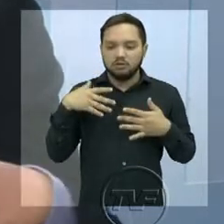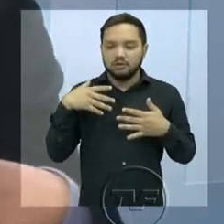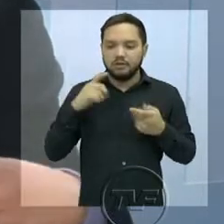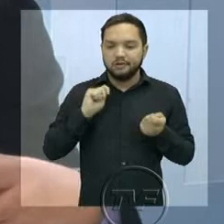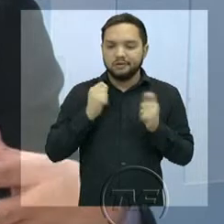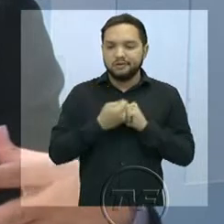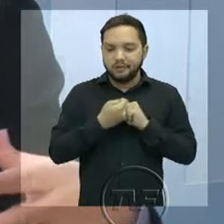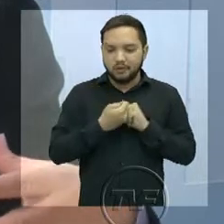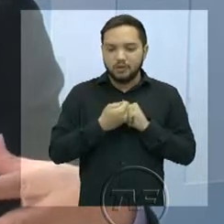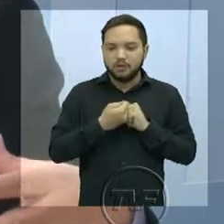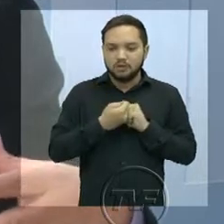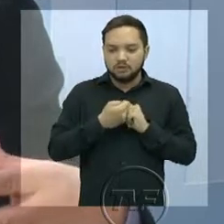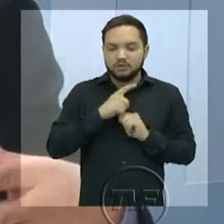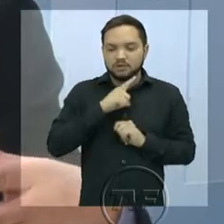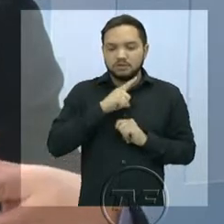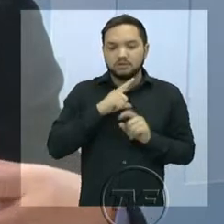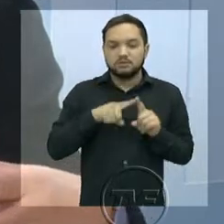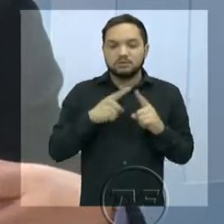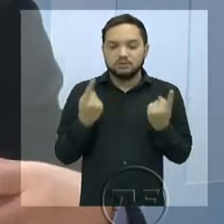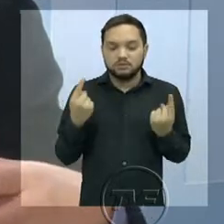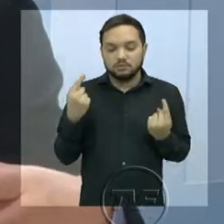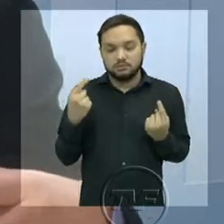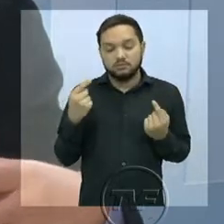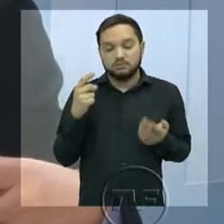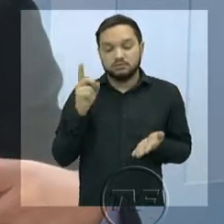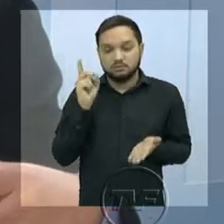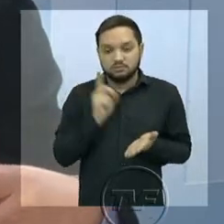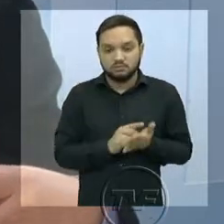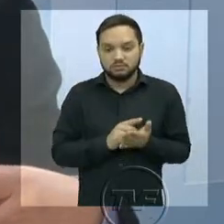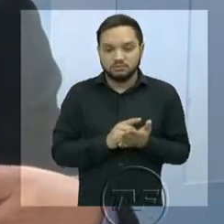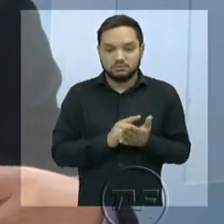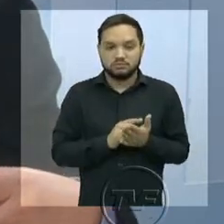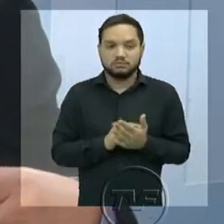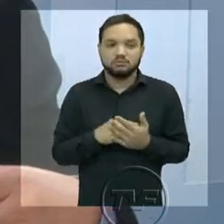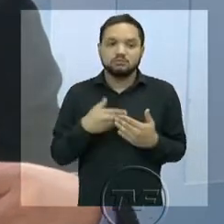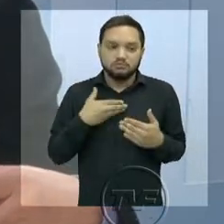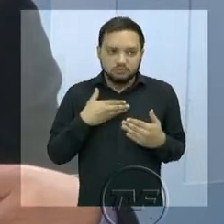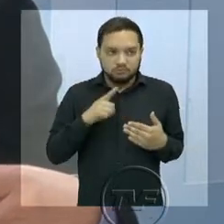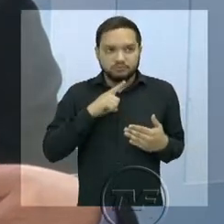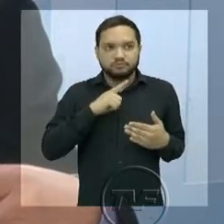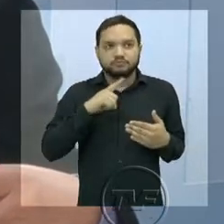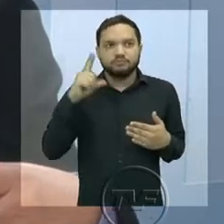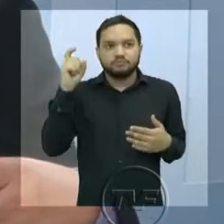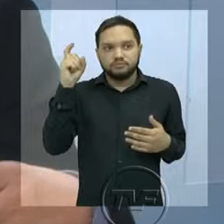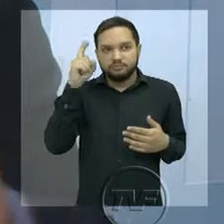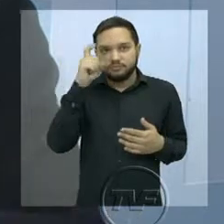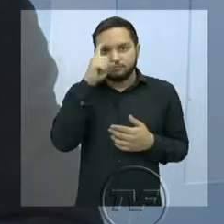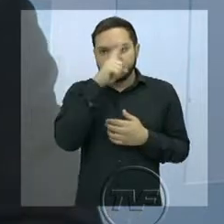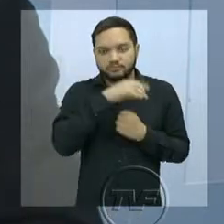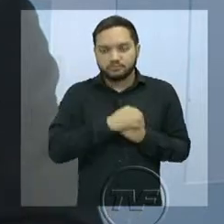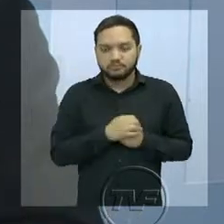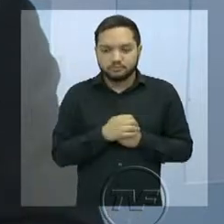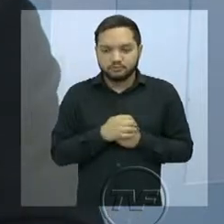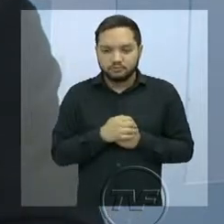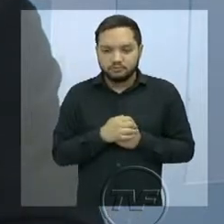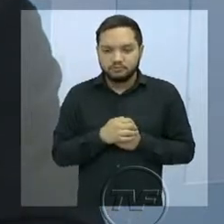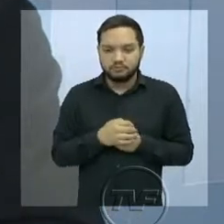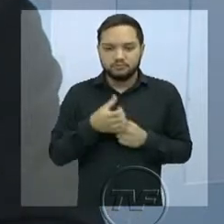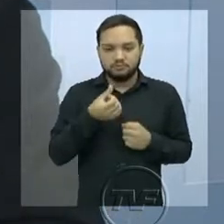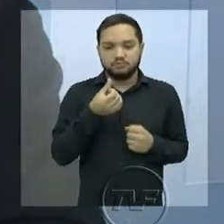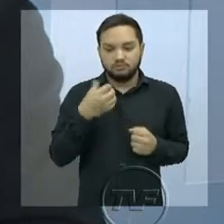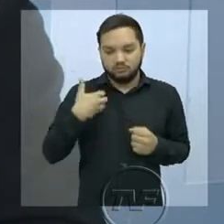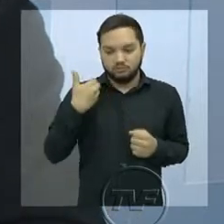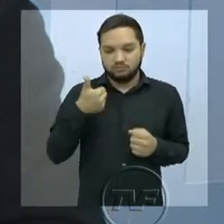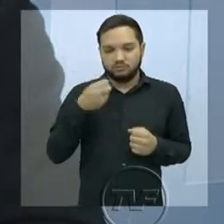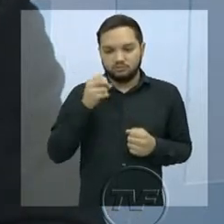adequa. Agora que, na grande realidade, teremos dificuldade de chegar a 65